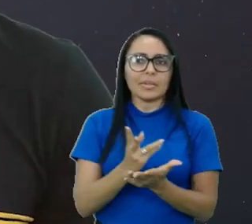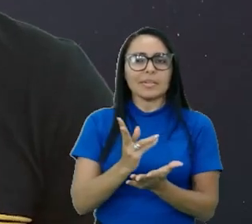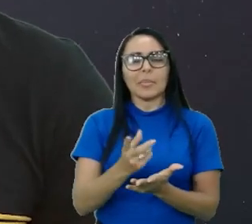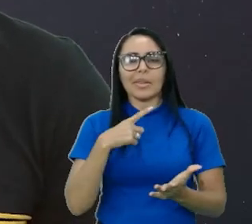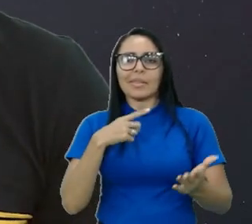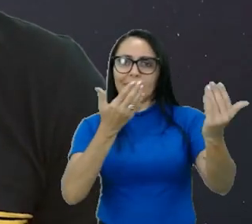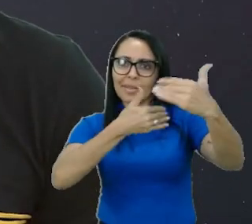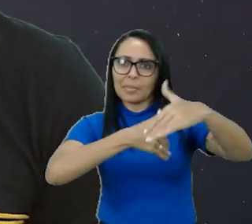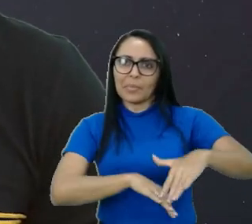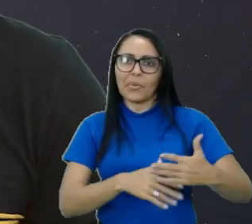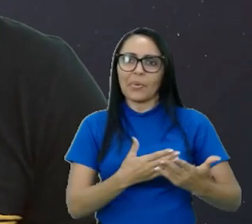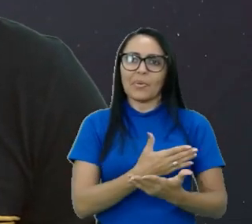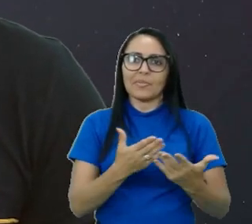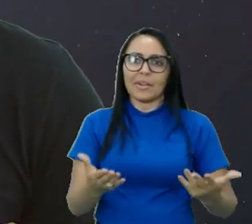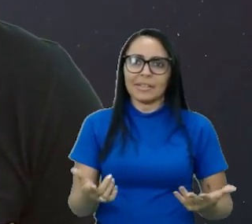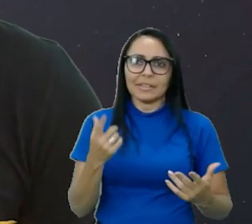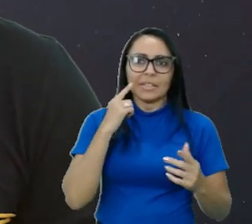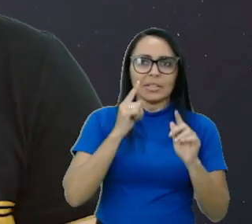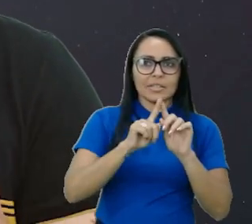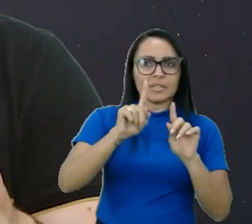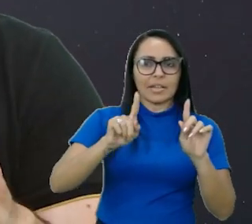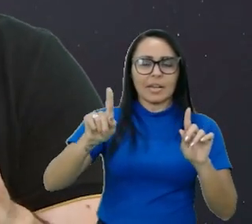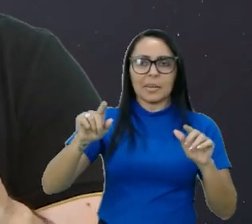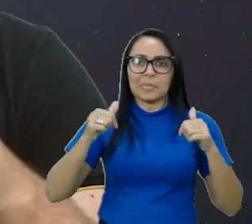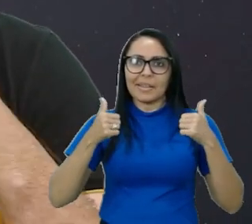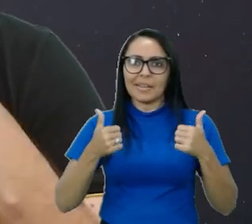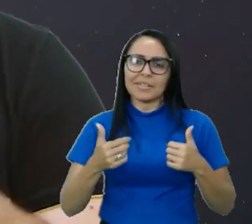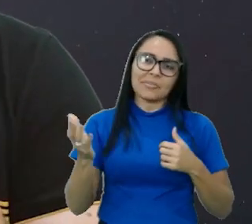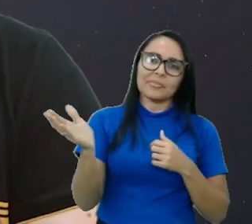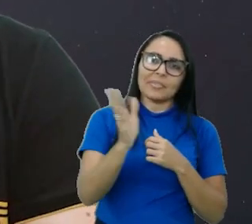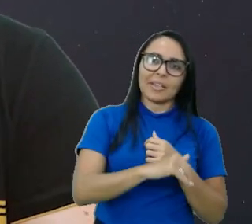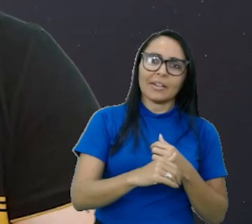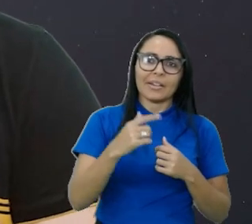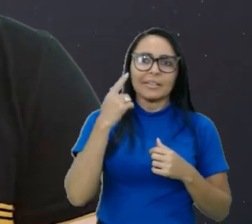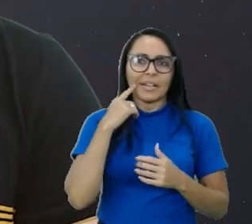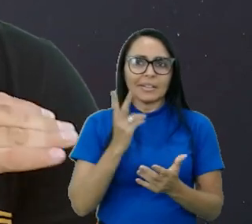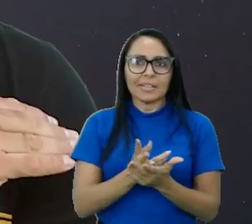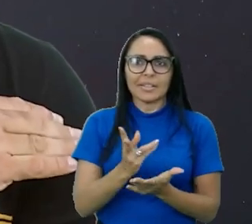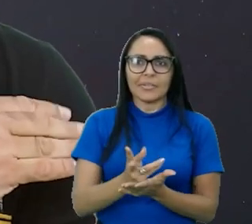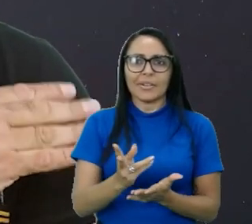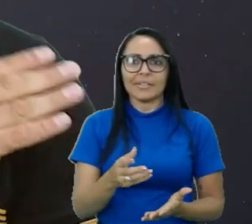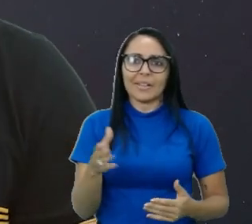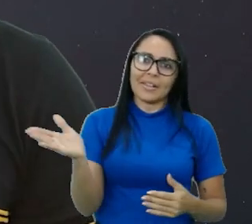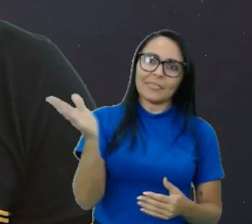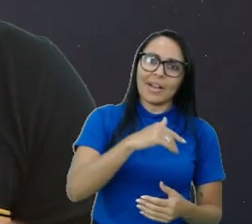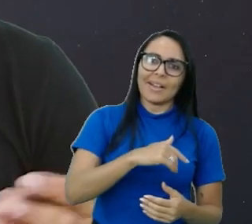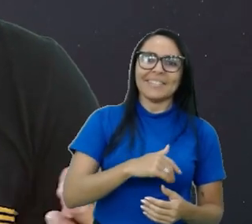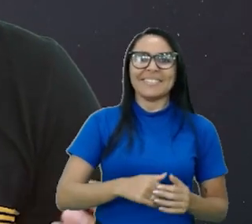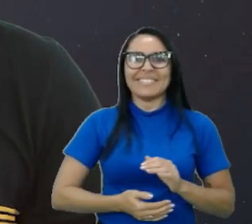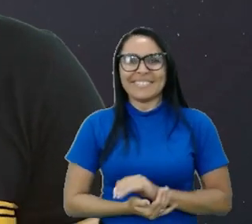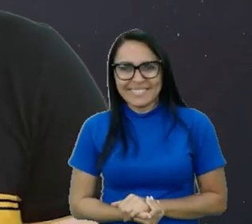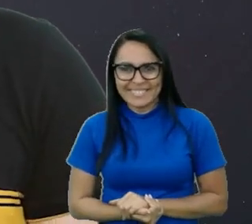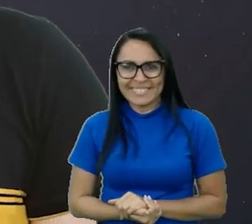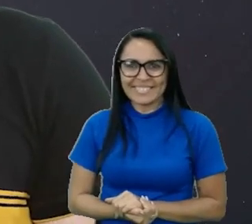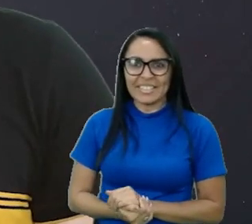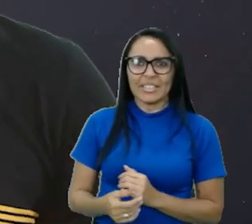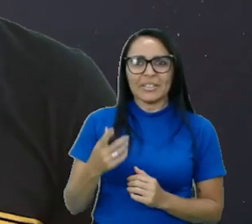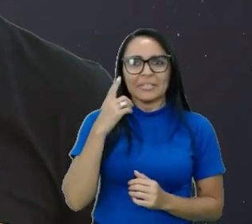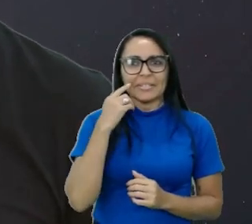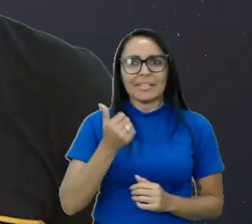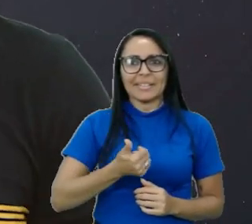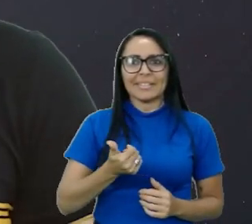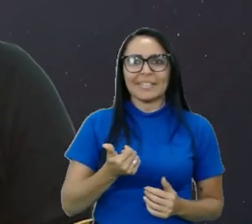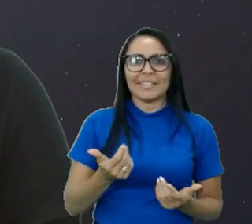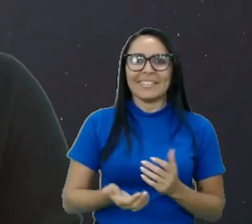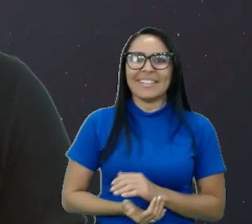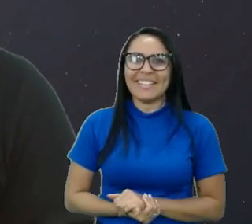é o tema de escalas, beleza? Vem comigo, é na sequência, é Vapt e Vupt, como já diria aquele parceiro